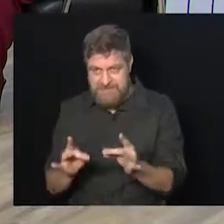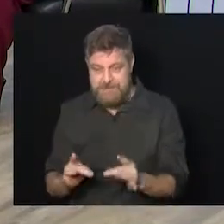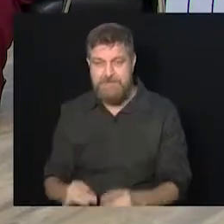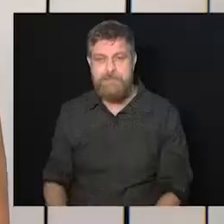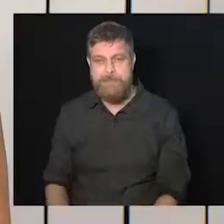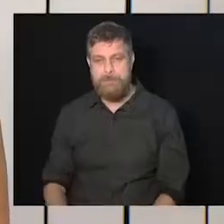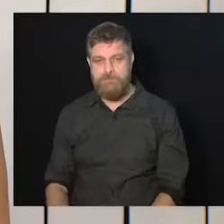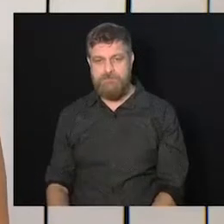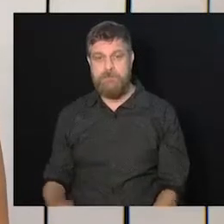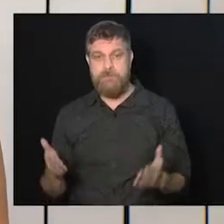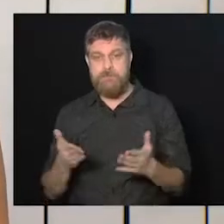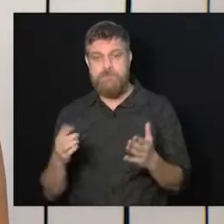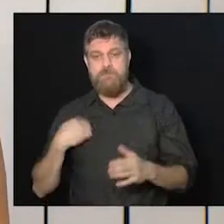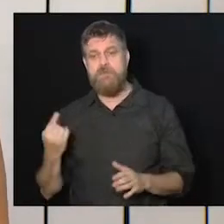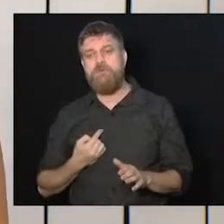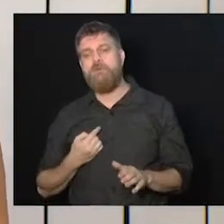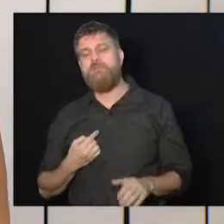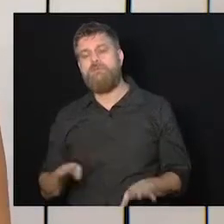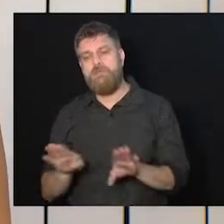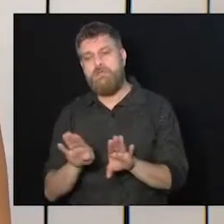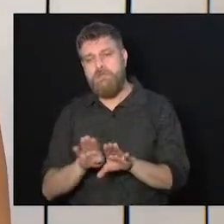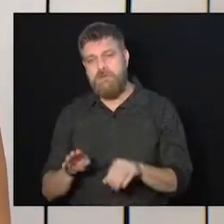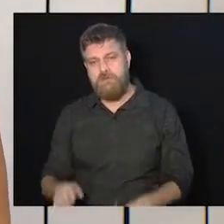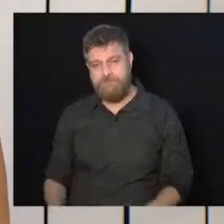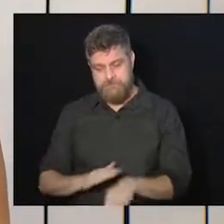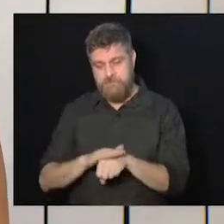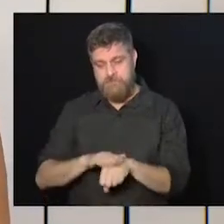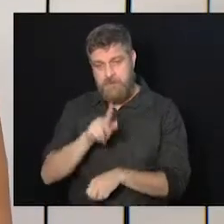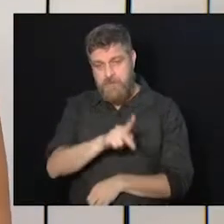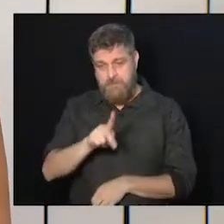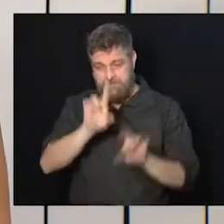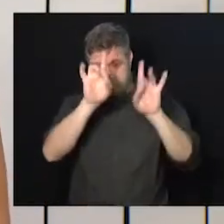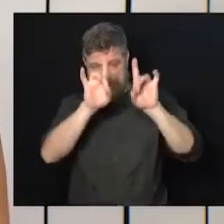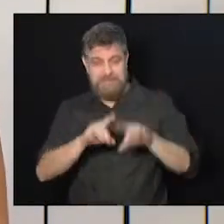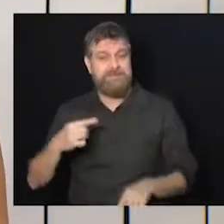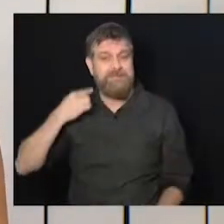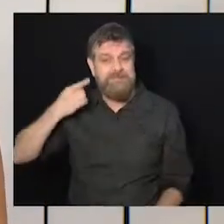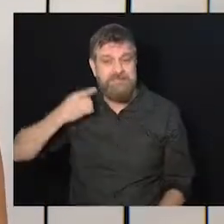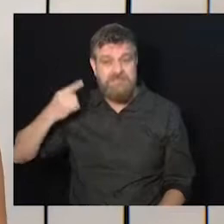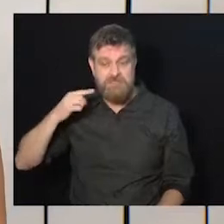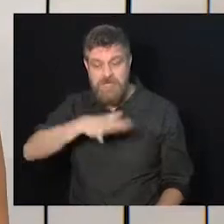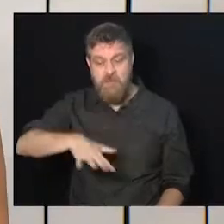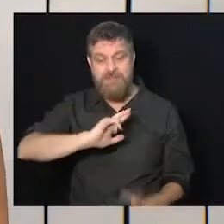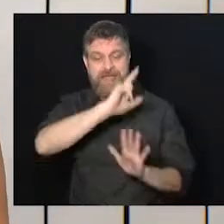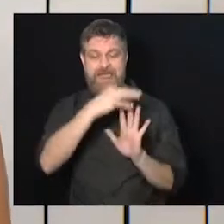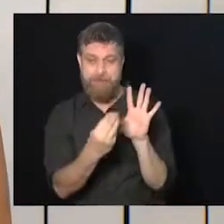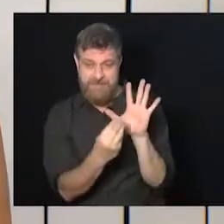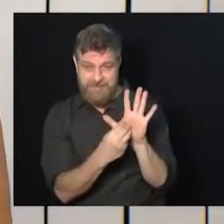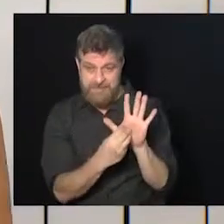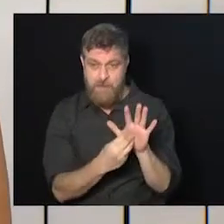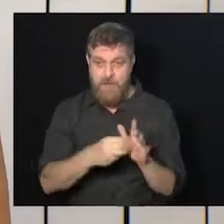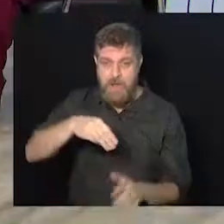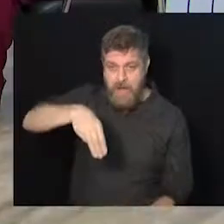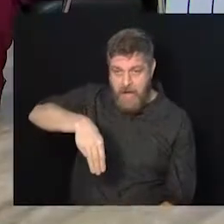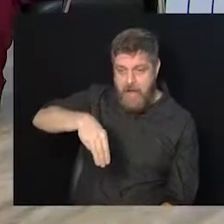consequências, porque agora nós vamos falar também com a professora especialista em Direito Ambiental, a professora Márcia Brandão.